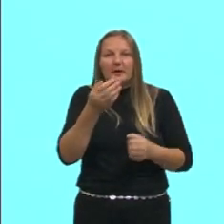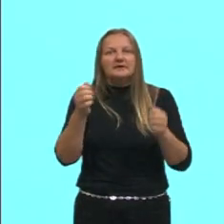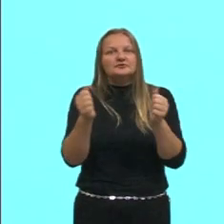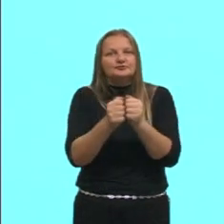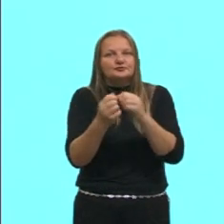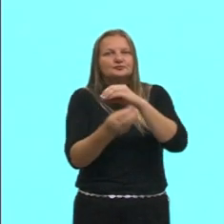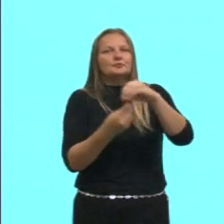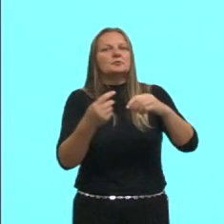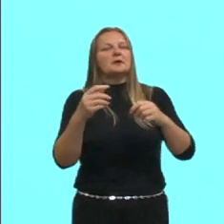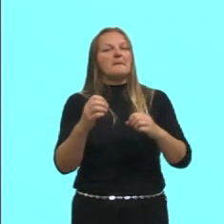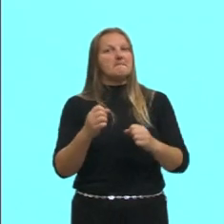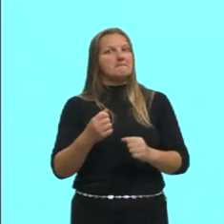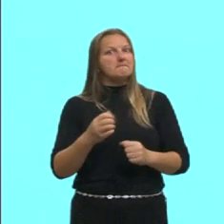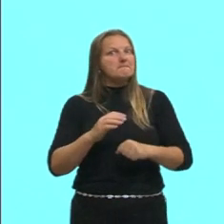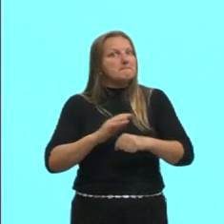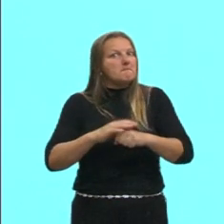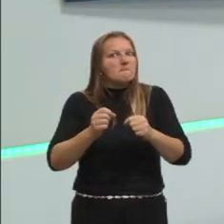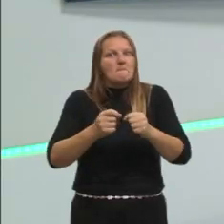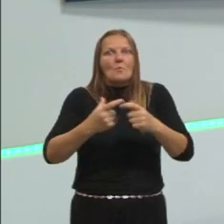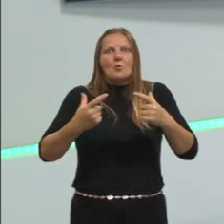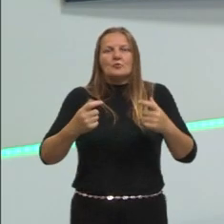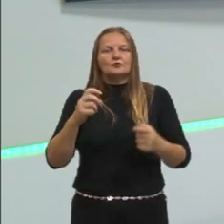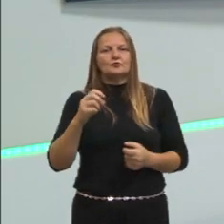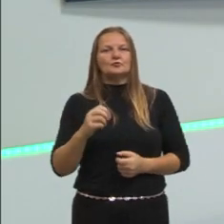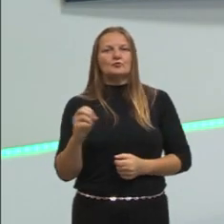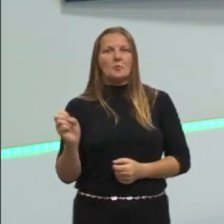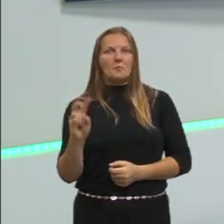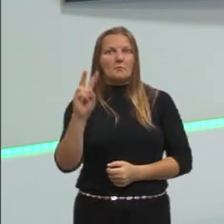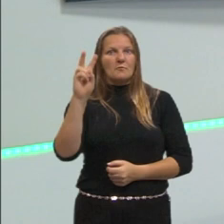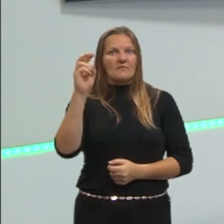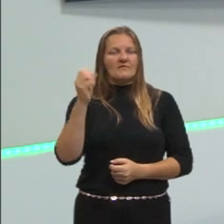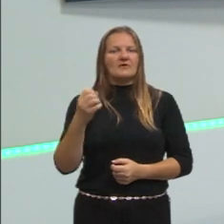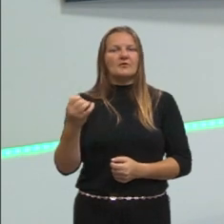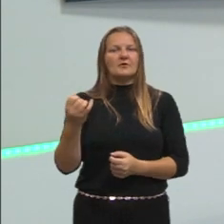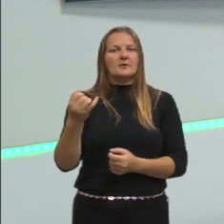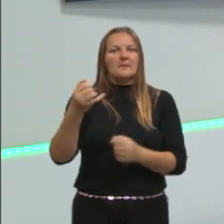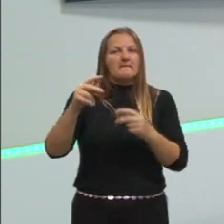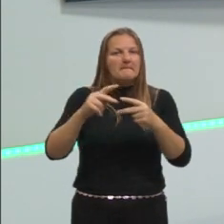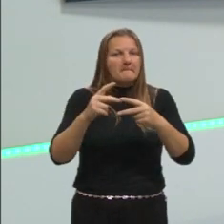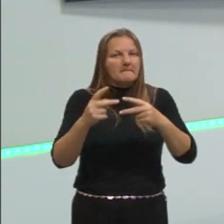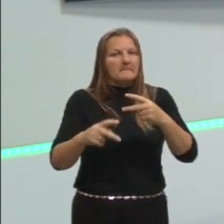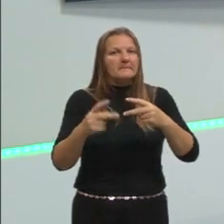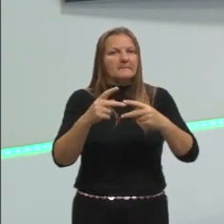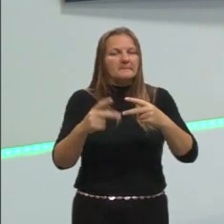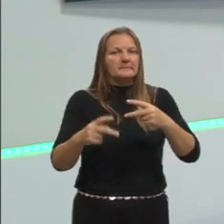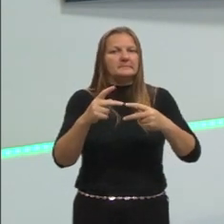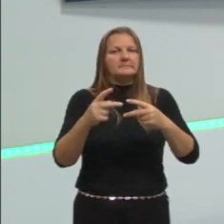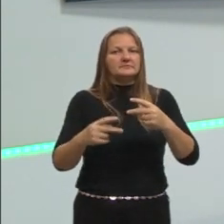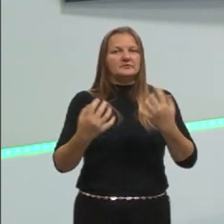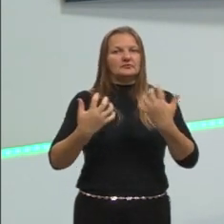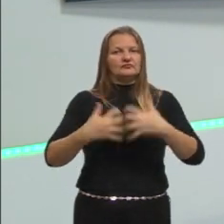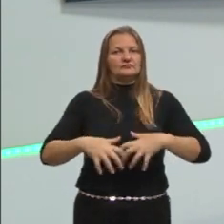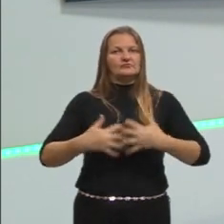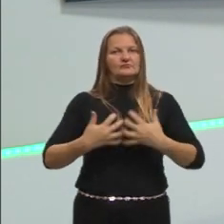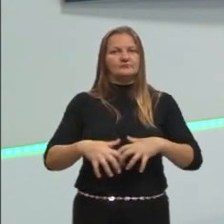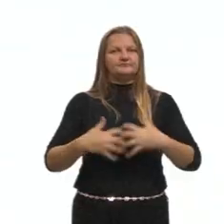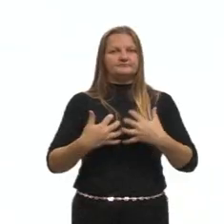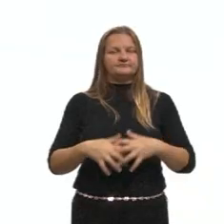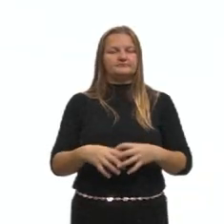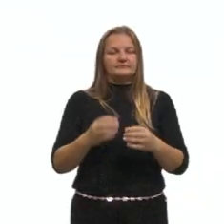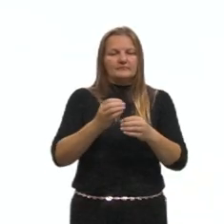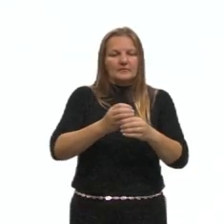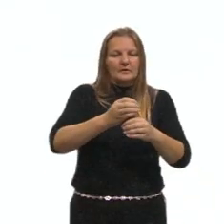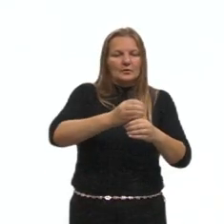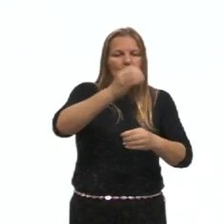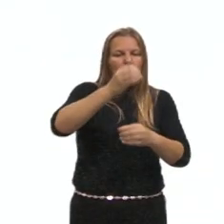ele ser rico em proteína então o alimento que vai ter a maior quantidade de produto metabolizado vai ser no tubo de